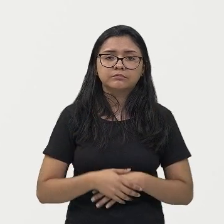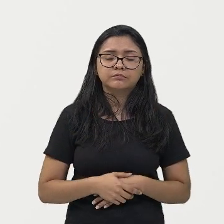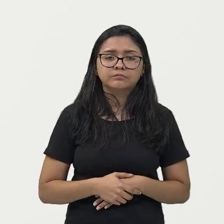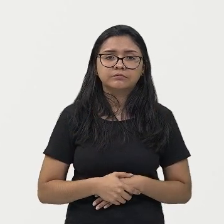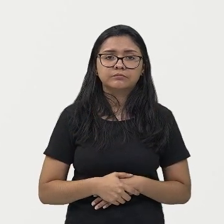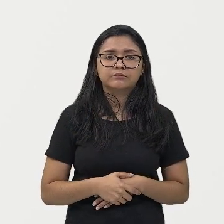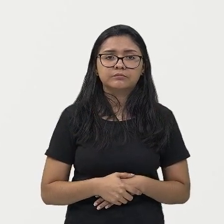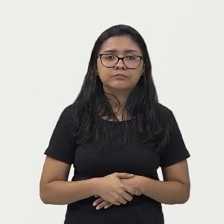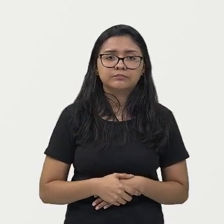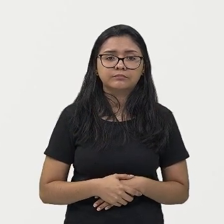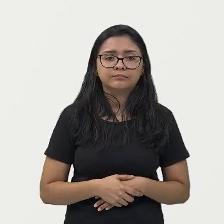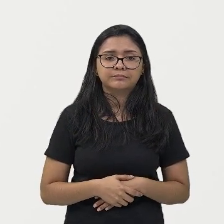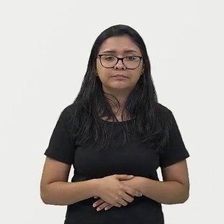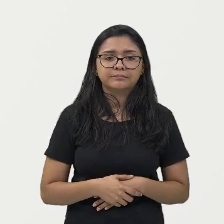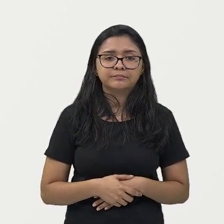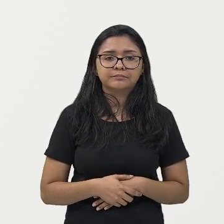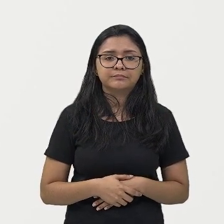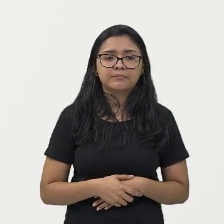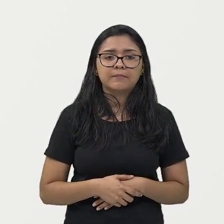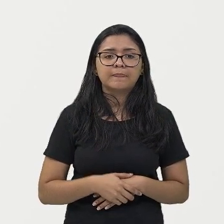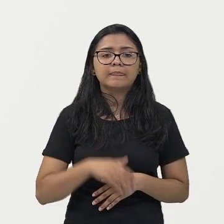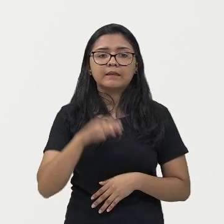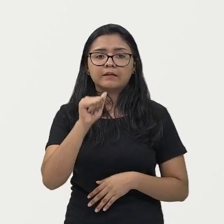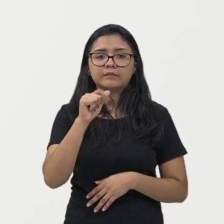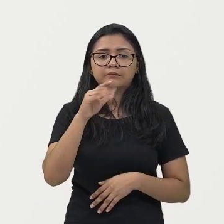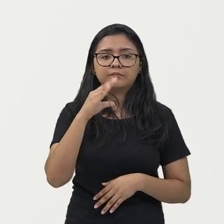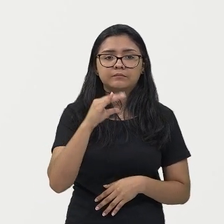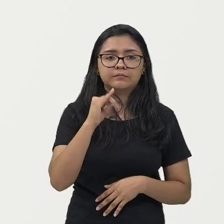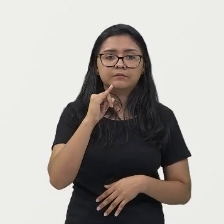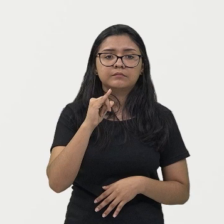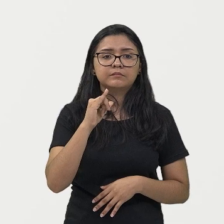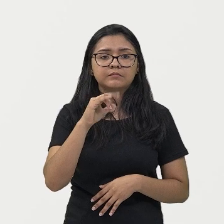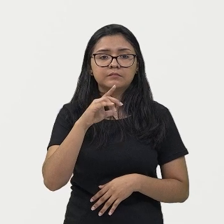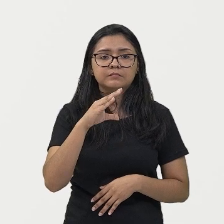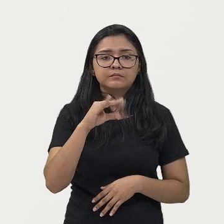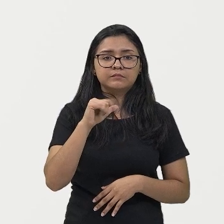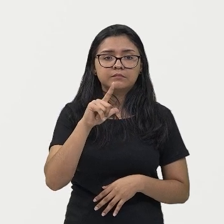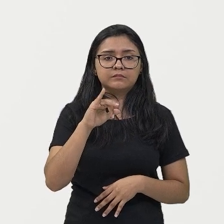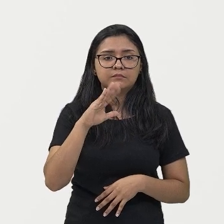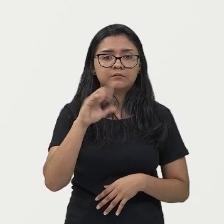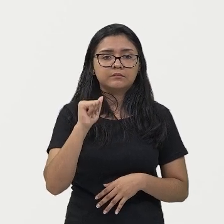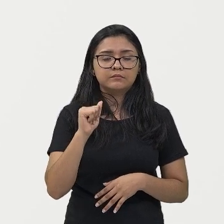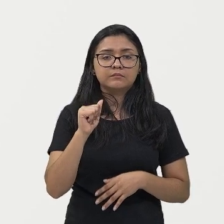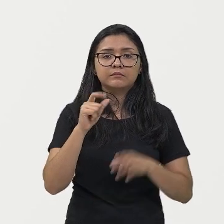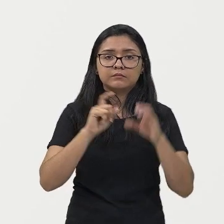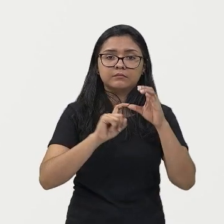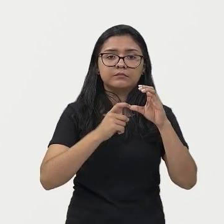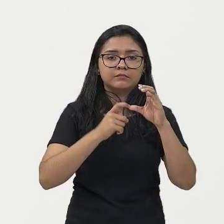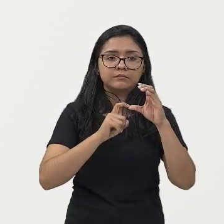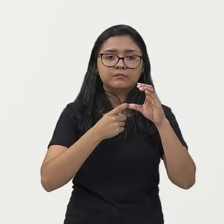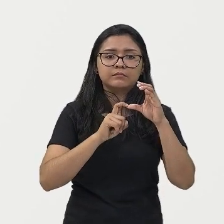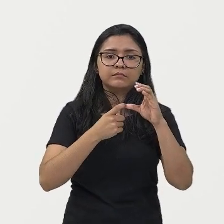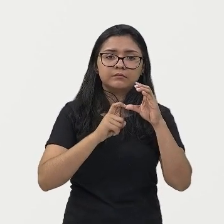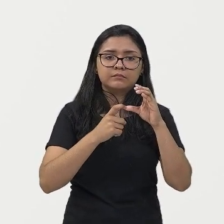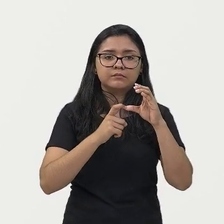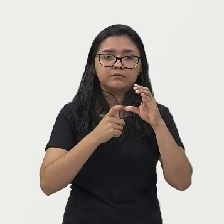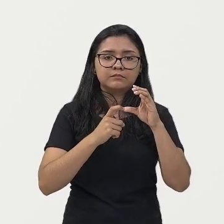abertas. Quando é alicíclica, se refere a cadeias